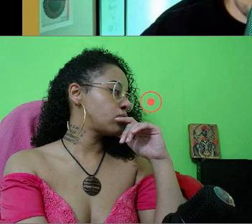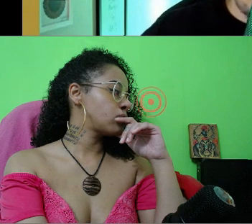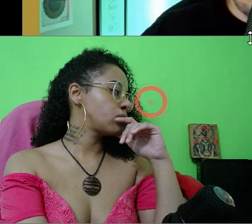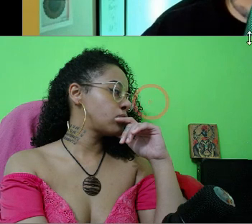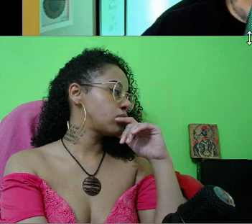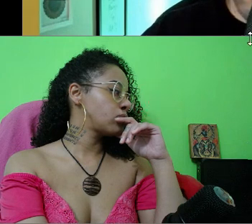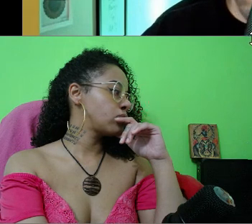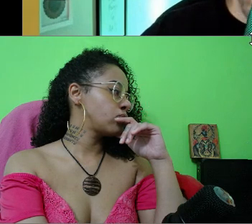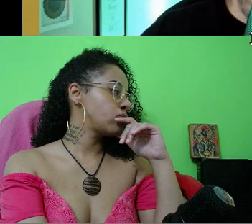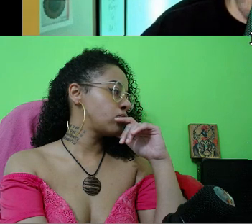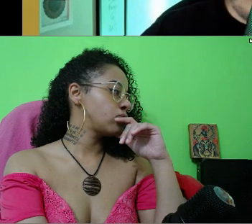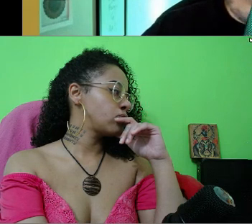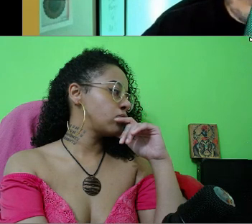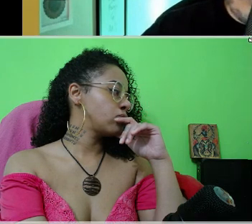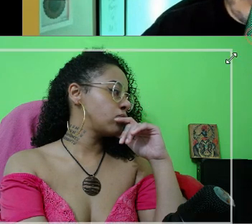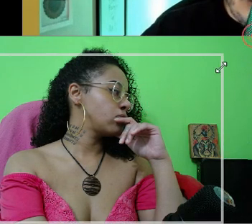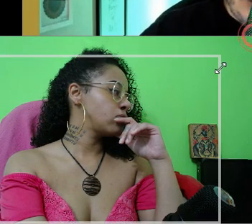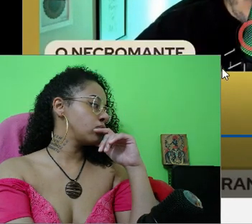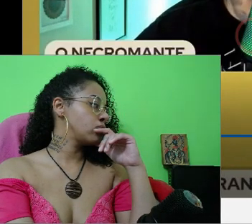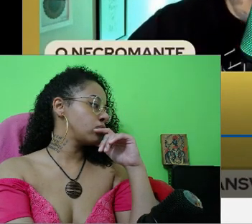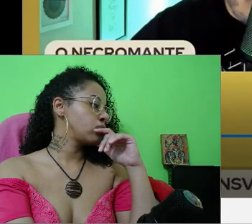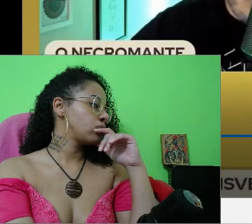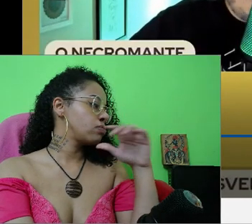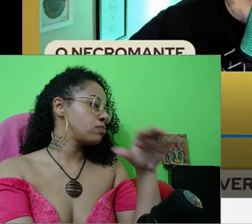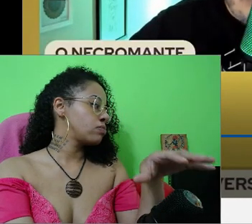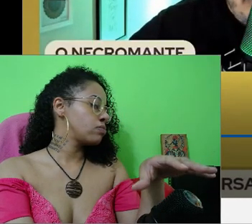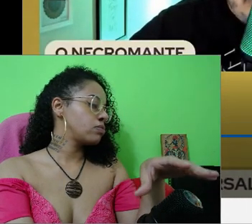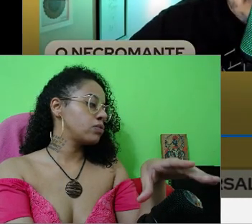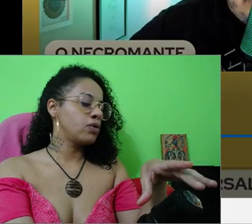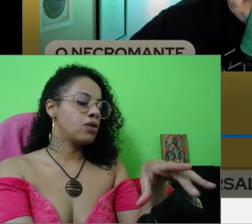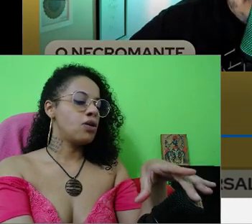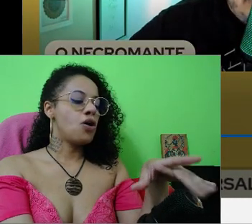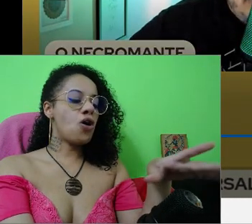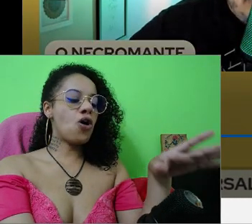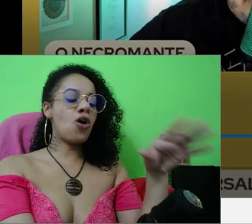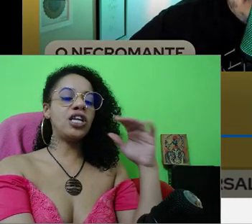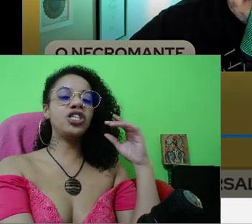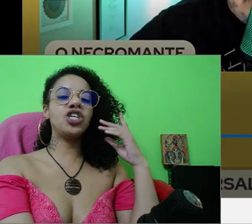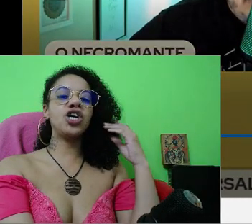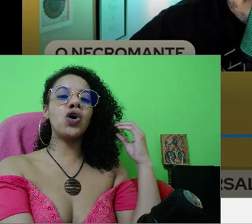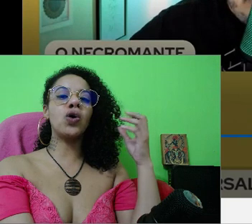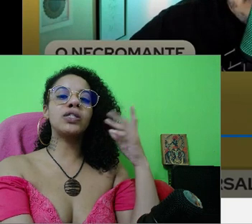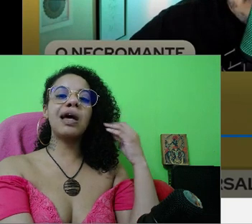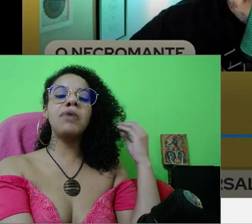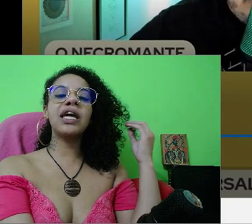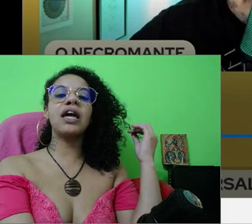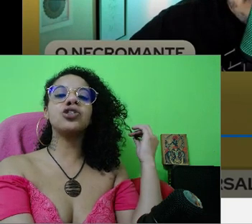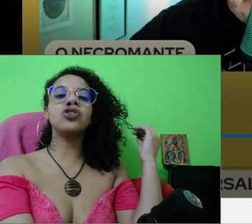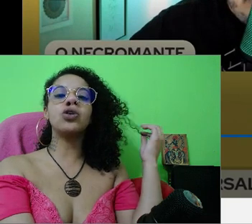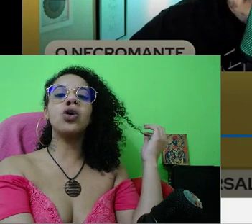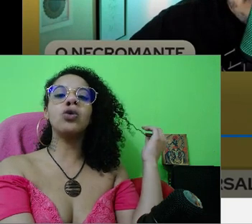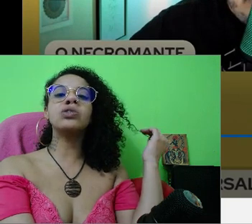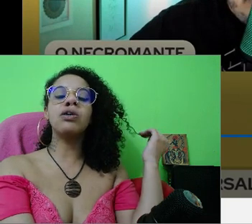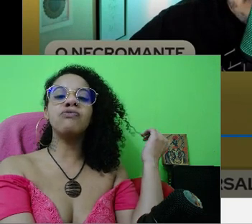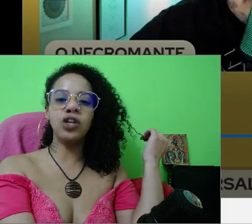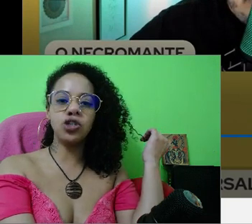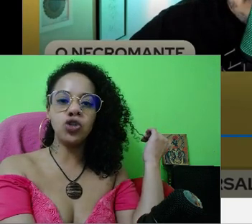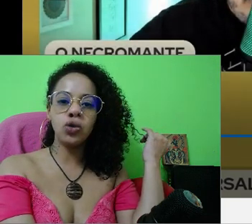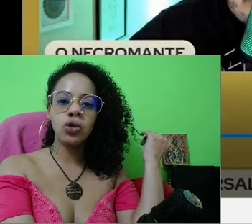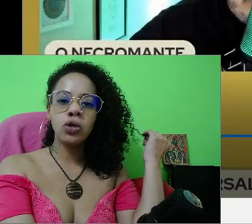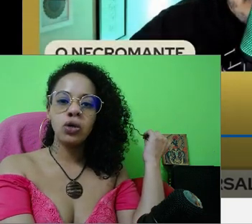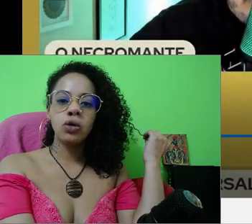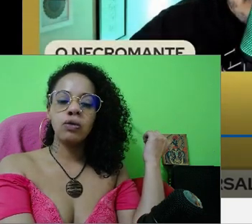já tem mais tempo eu também manteiga porque eu não calcanho olha lindinho sabe quem que jogou